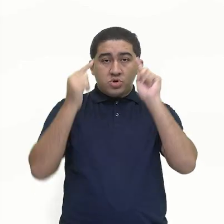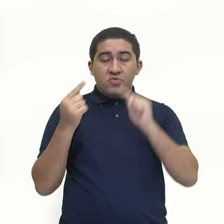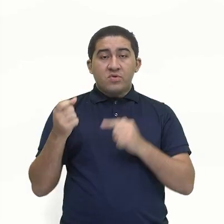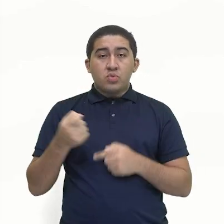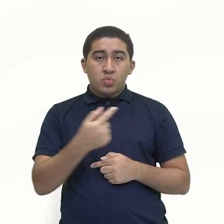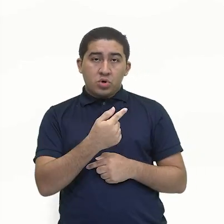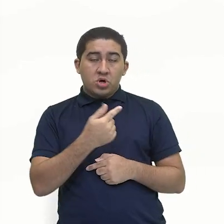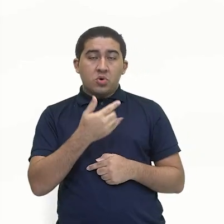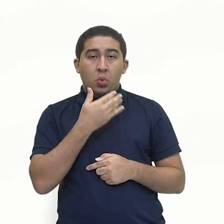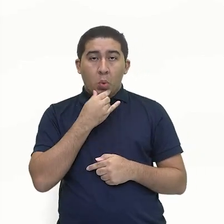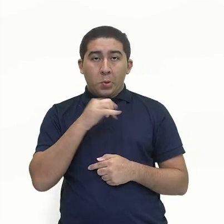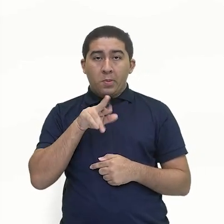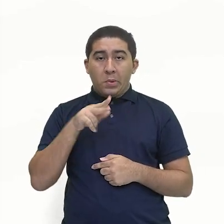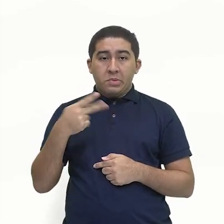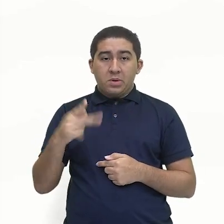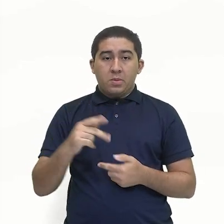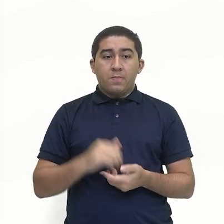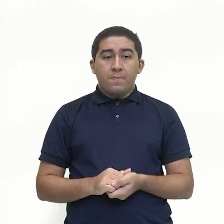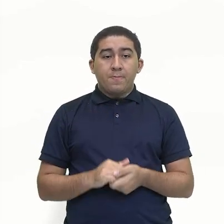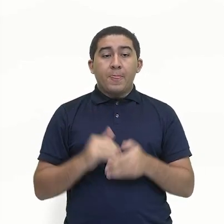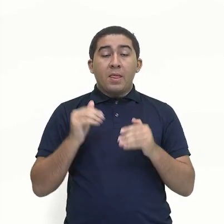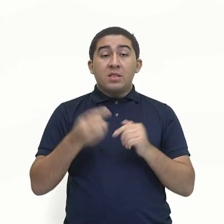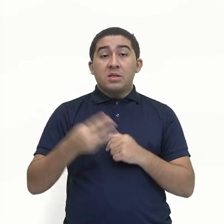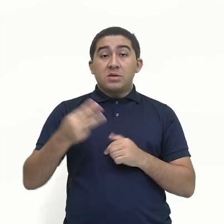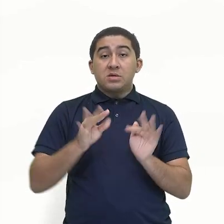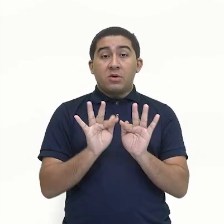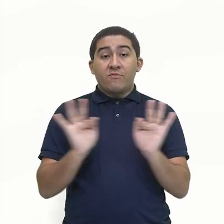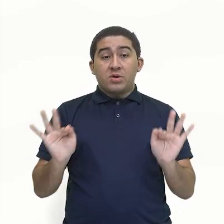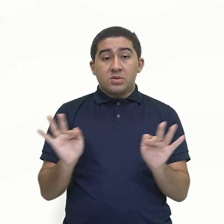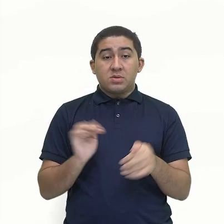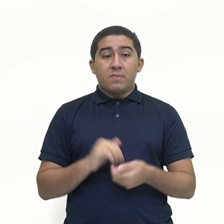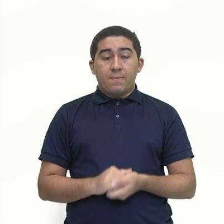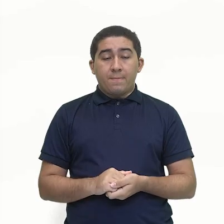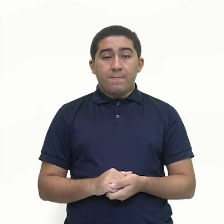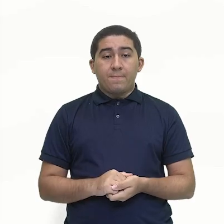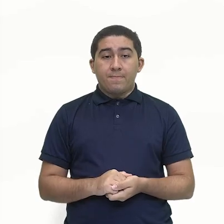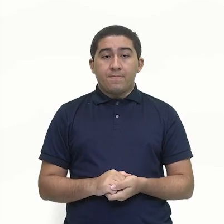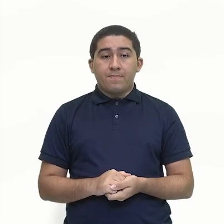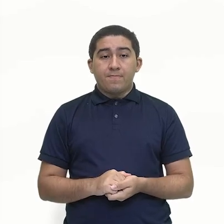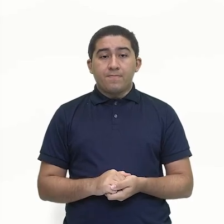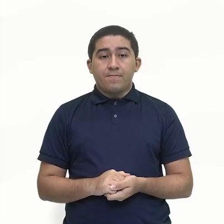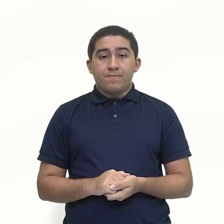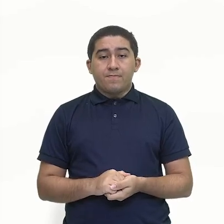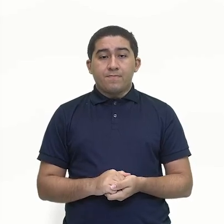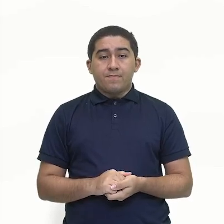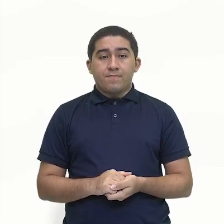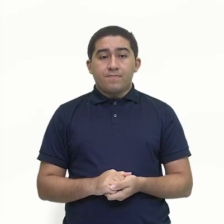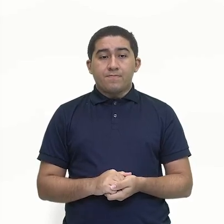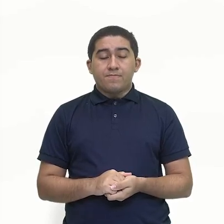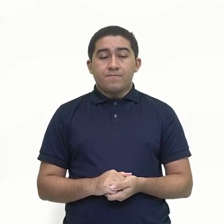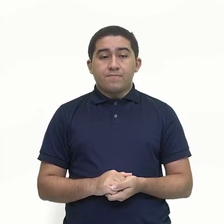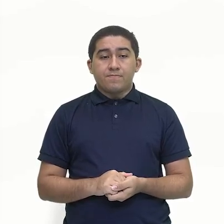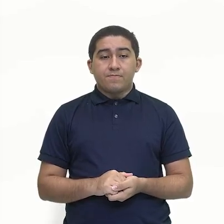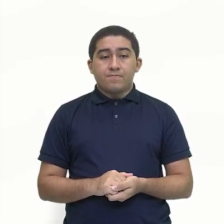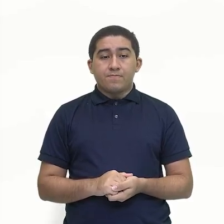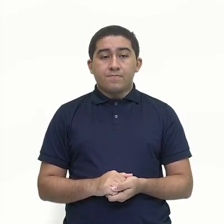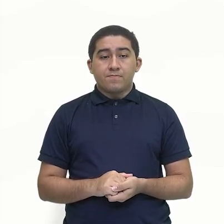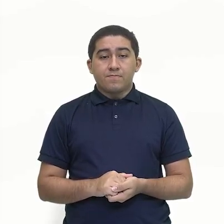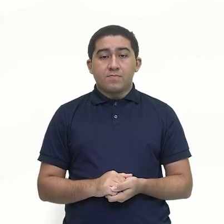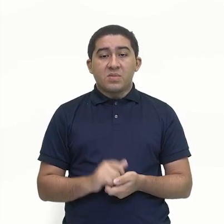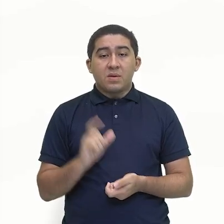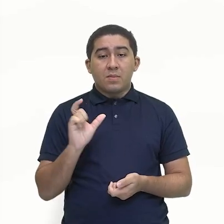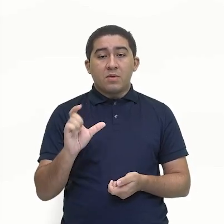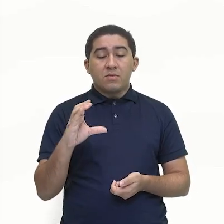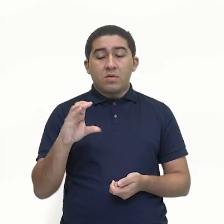Outro exemplo. He is more organized than his classmates. A palavrinha classmate